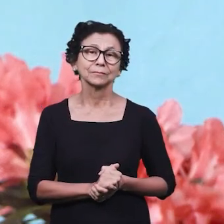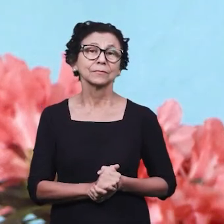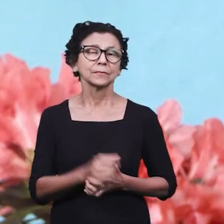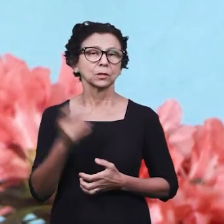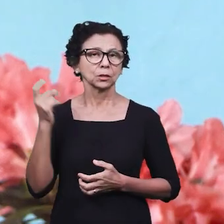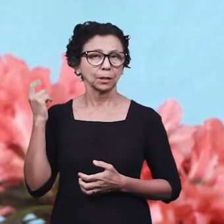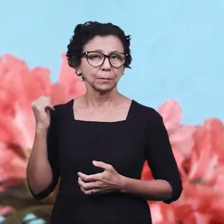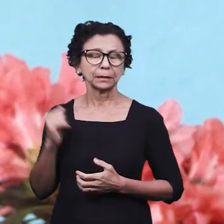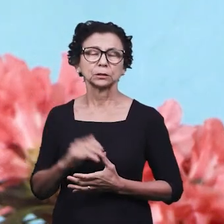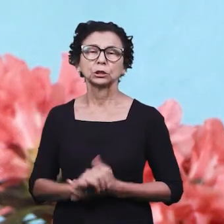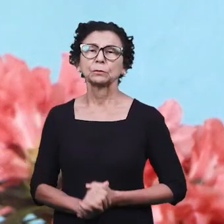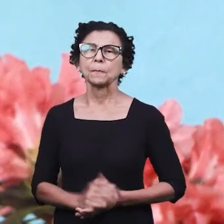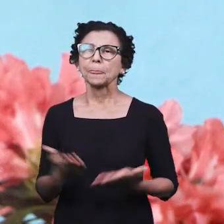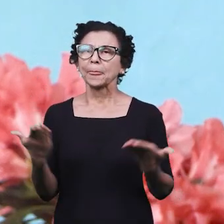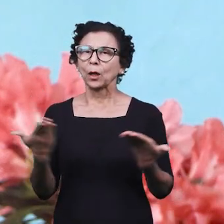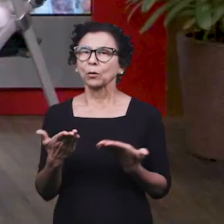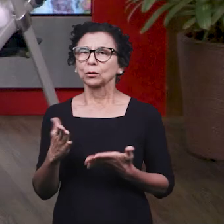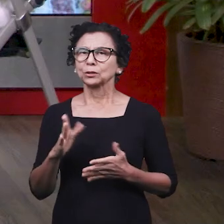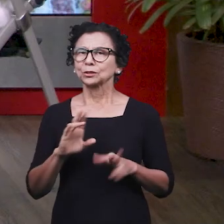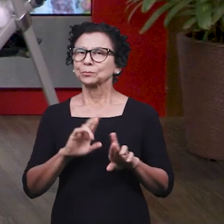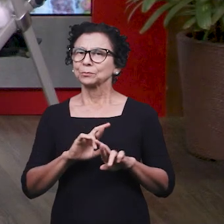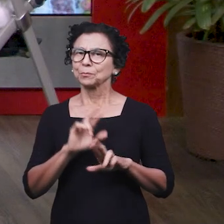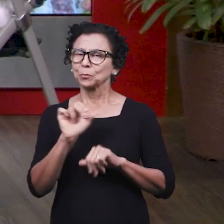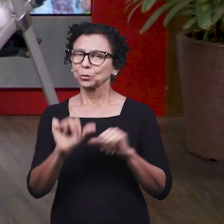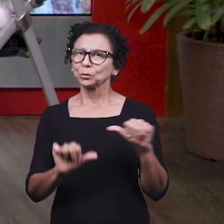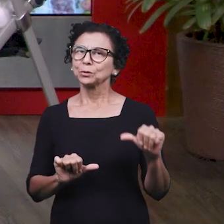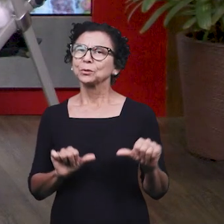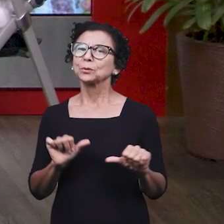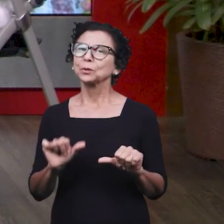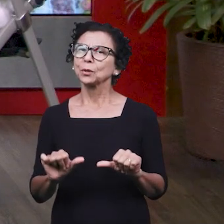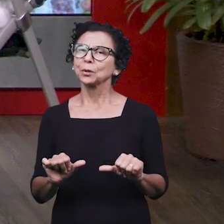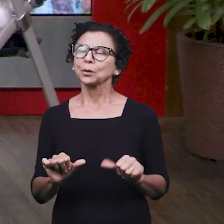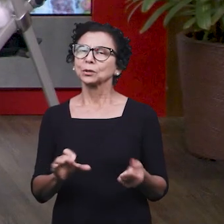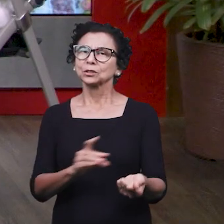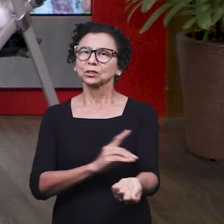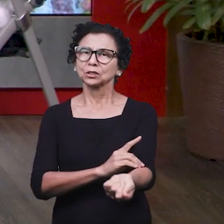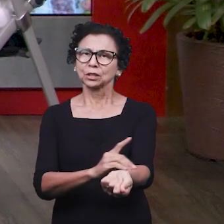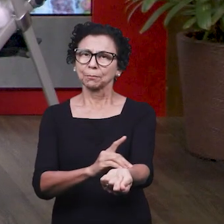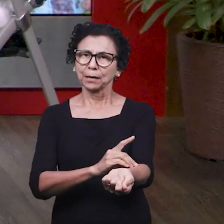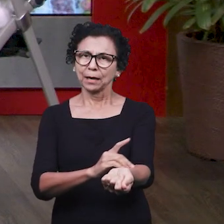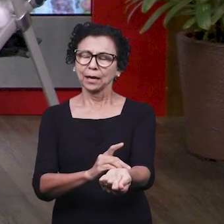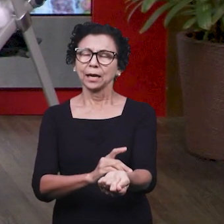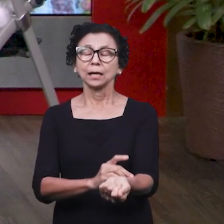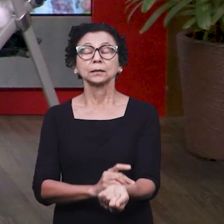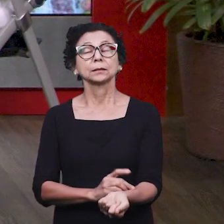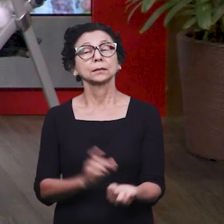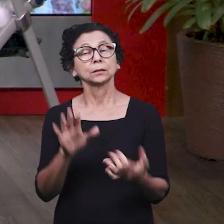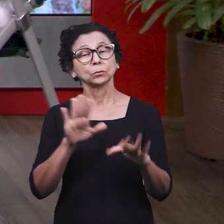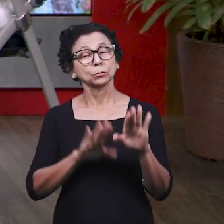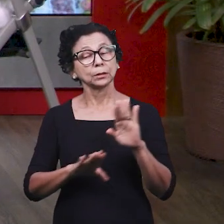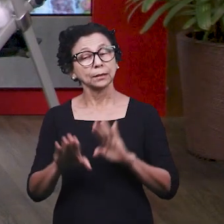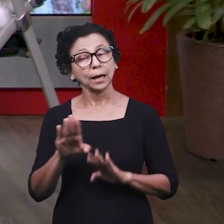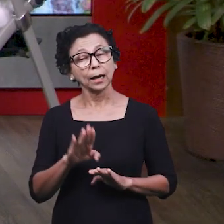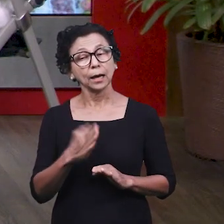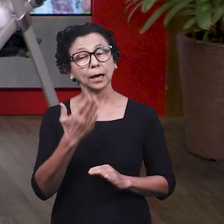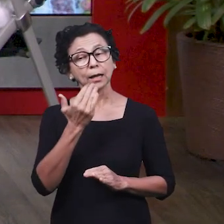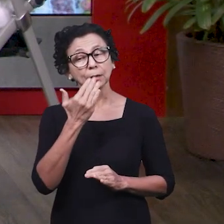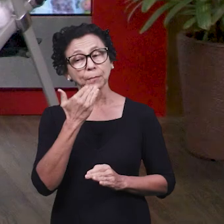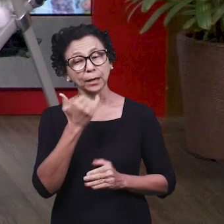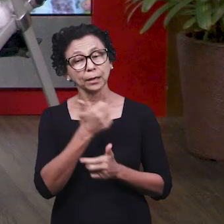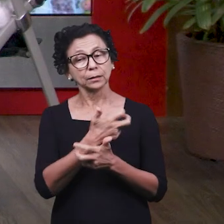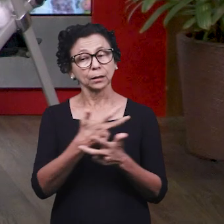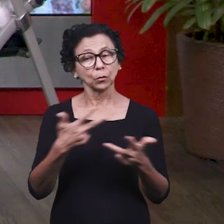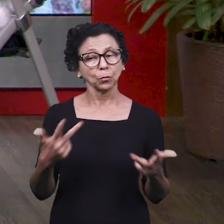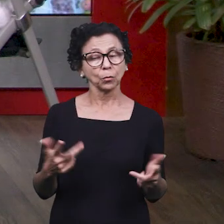do diabético. Hoje isso não existe mais, né? O paciente diabético, ele tem sim que tomar cuidado com o que ele consome, né?